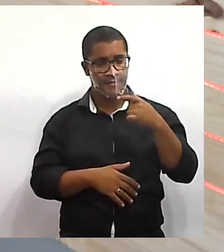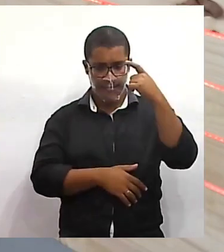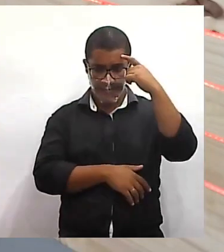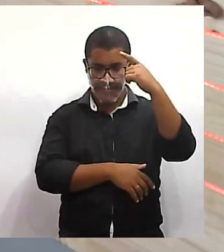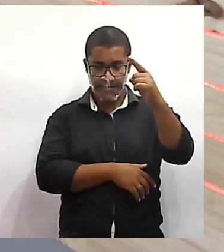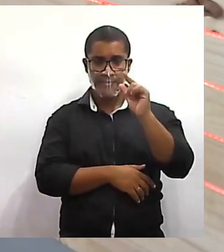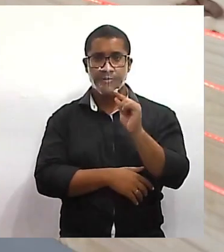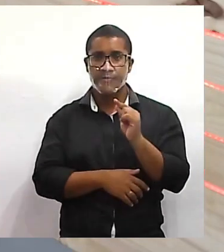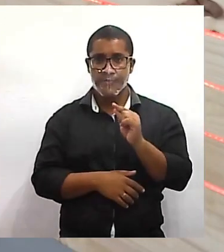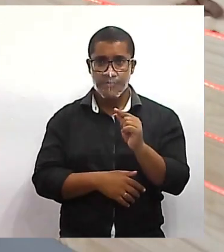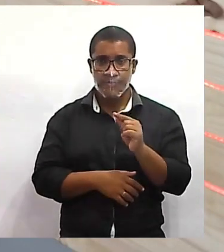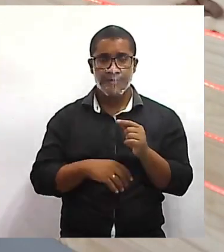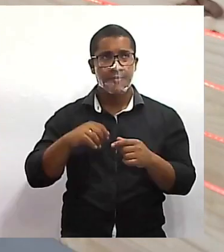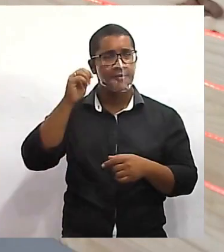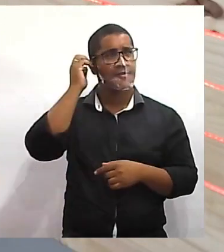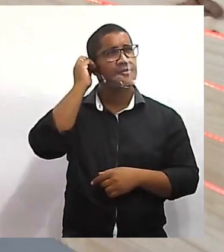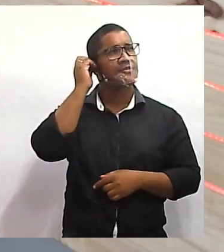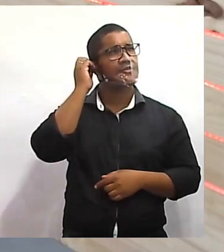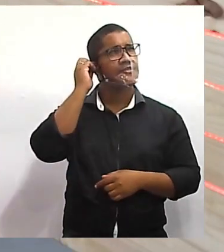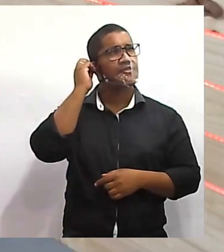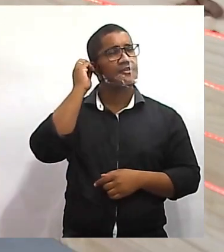detalhe. Nesse